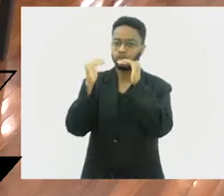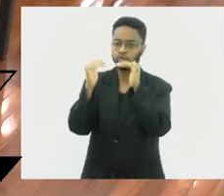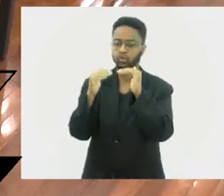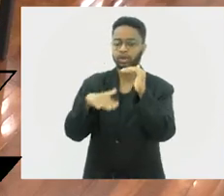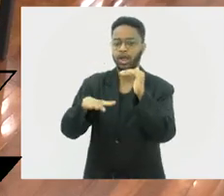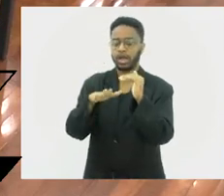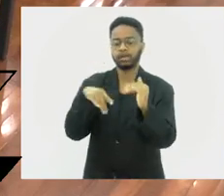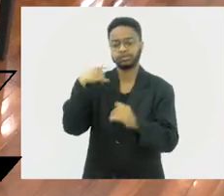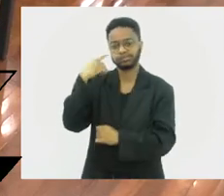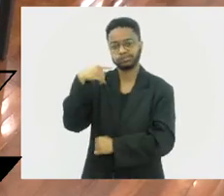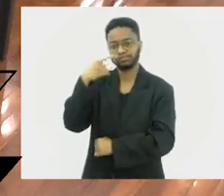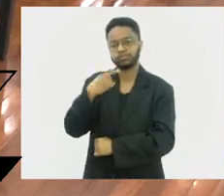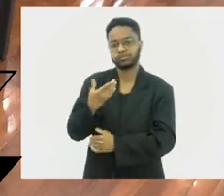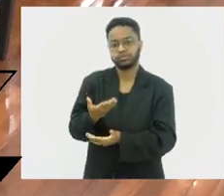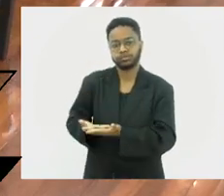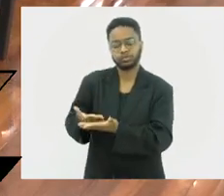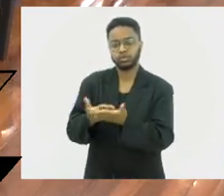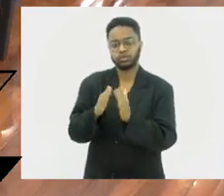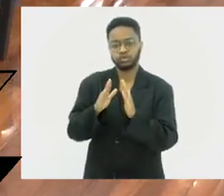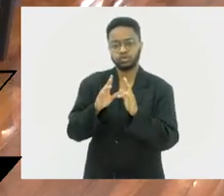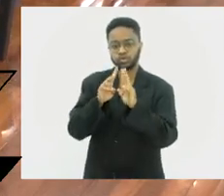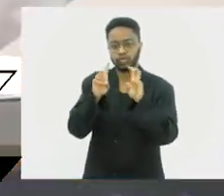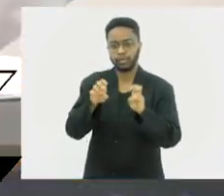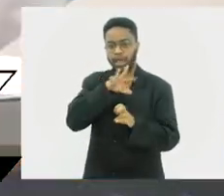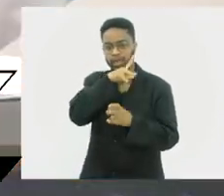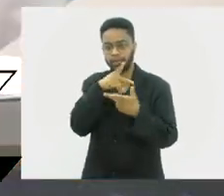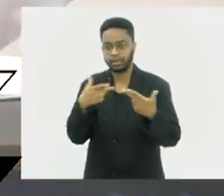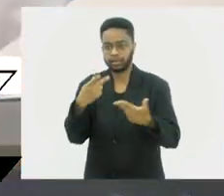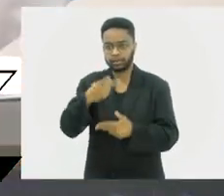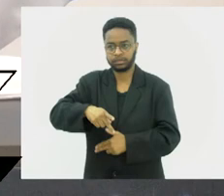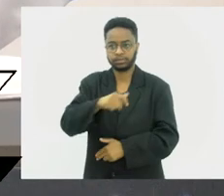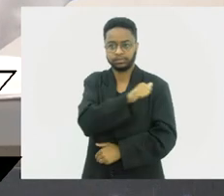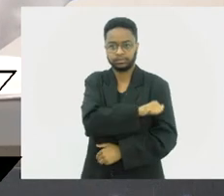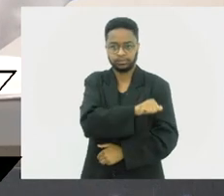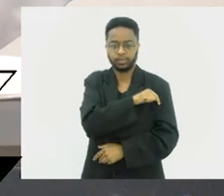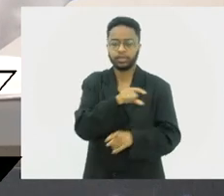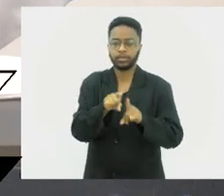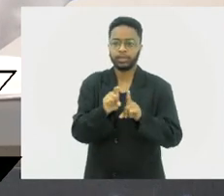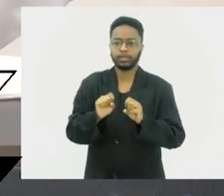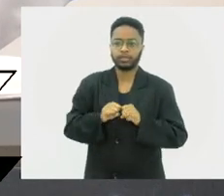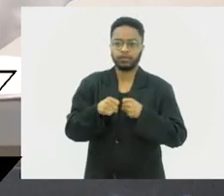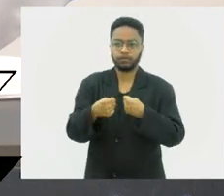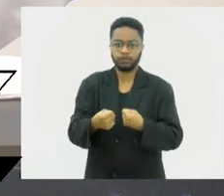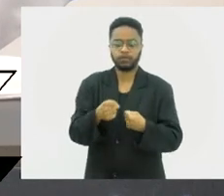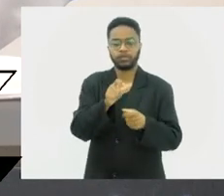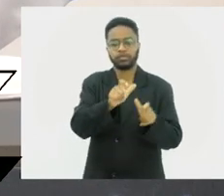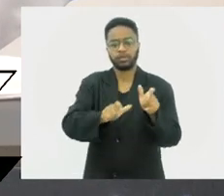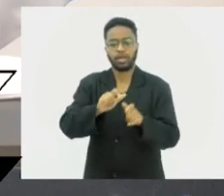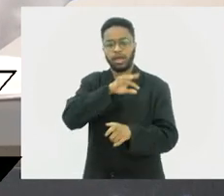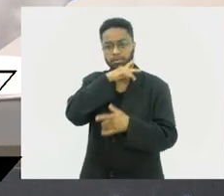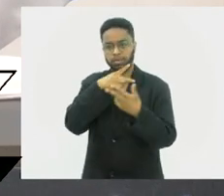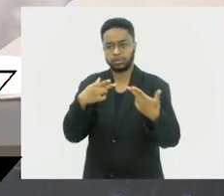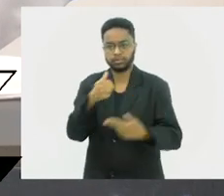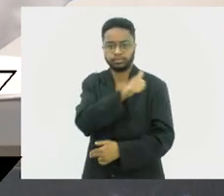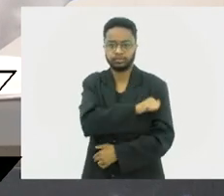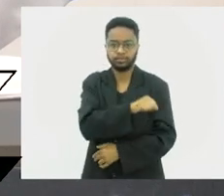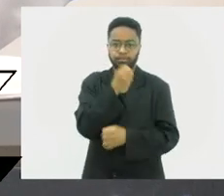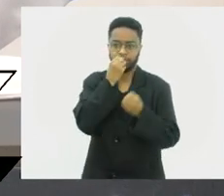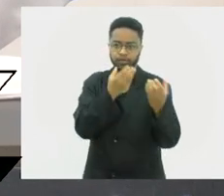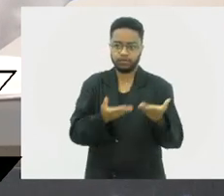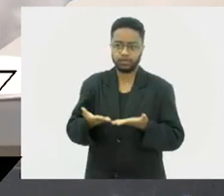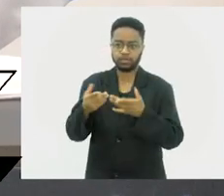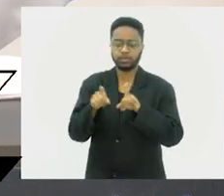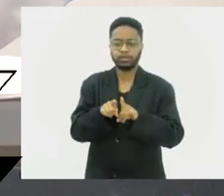direito animal do Estado do Rio de Janeiro, presidente da Comissão de Proteção e Defesa dos Animais da OAB. Seja muito bem-vindo, meu irmão. Doutor Alexandre